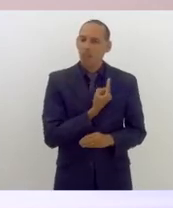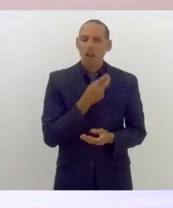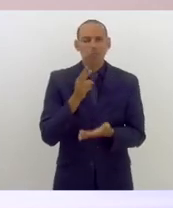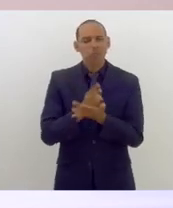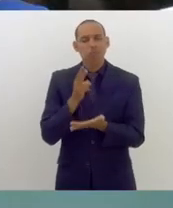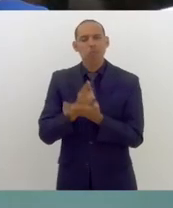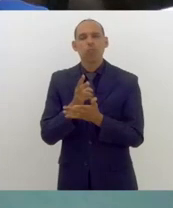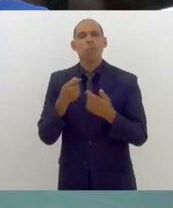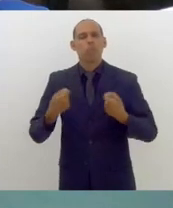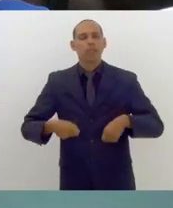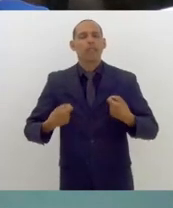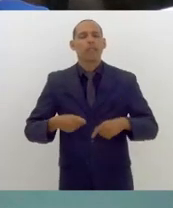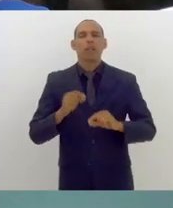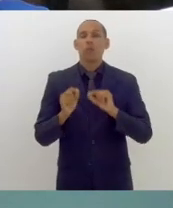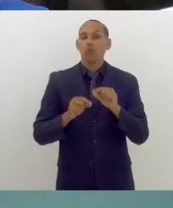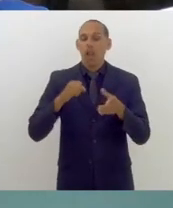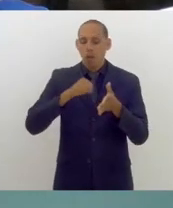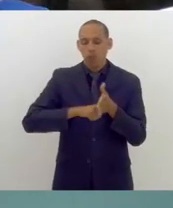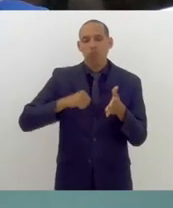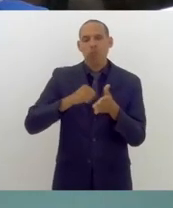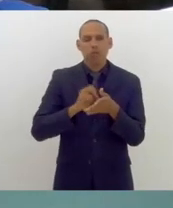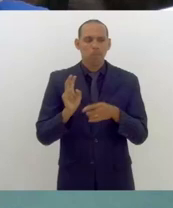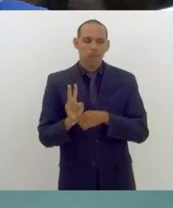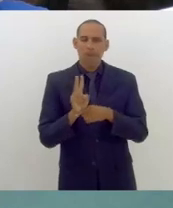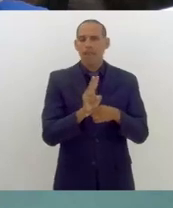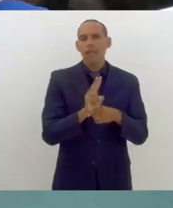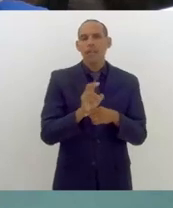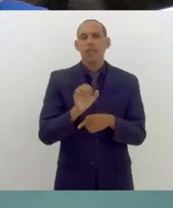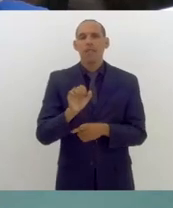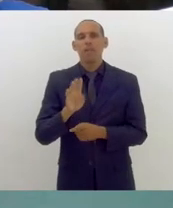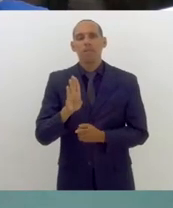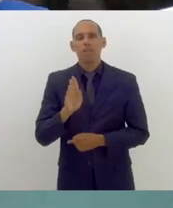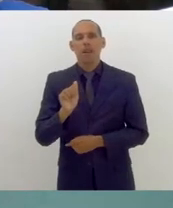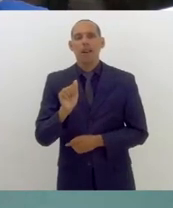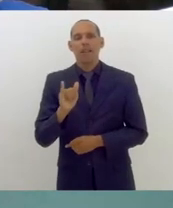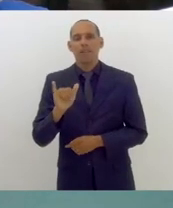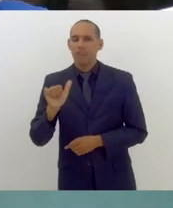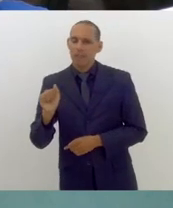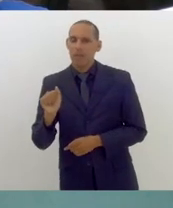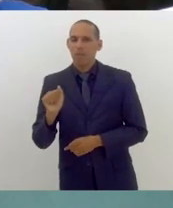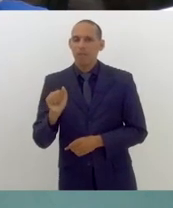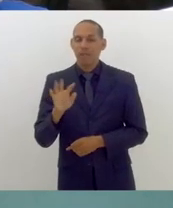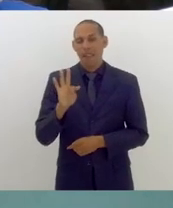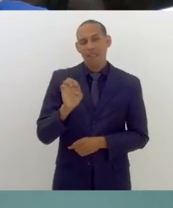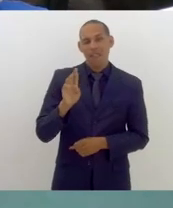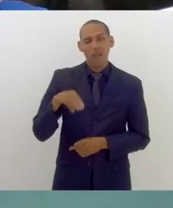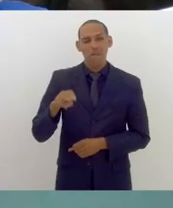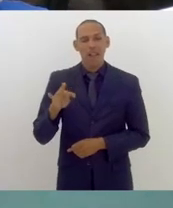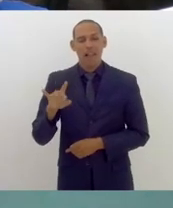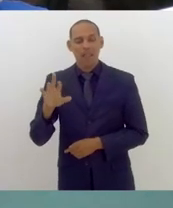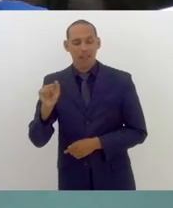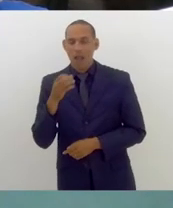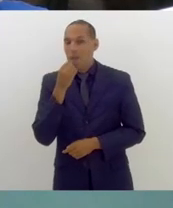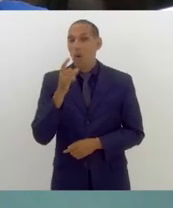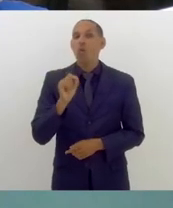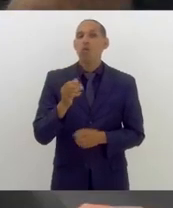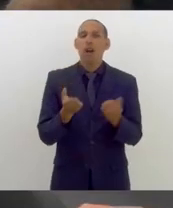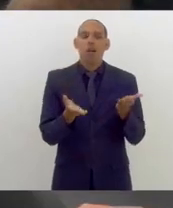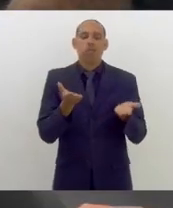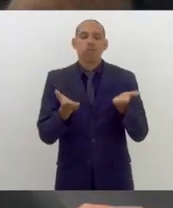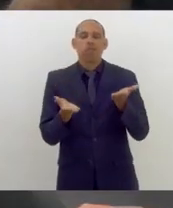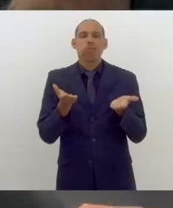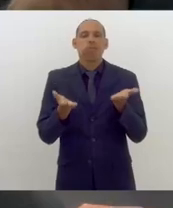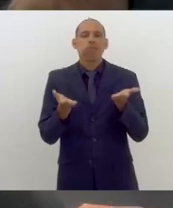continuar lutando em defesa da Baía de Sepetiba essa questão da termelétrica Ainda bem que ele é flutuante Tá